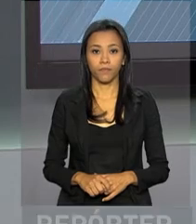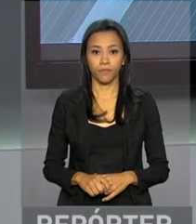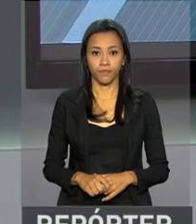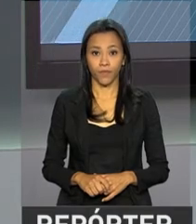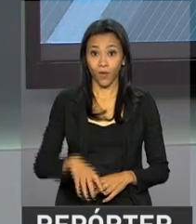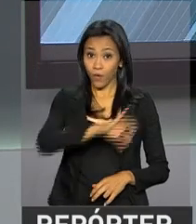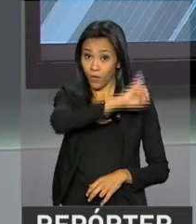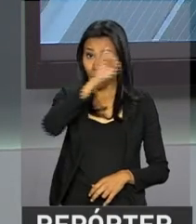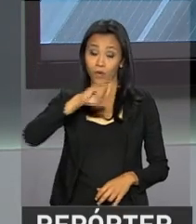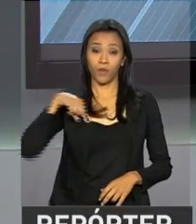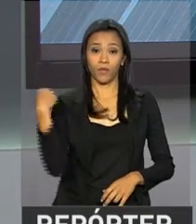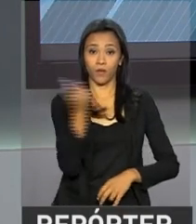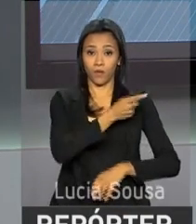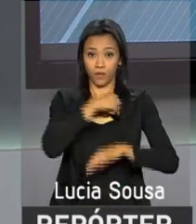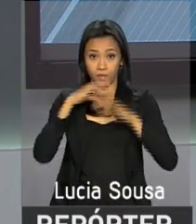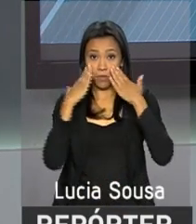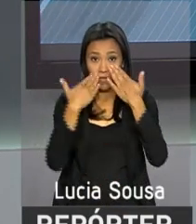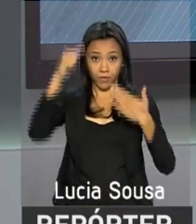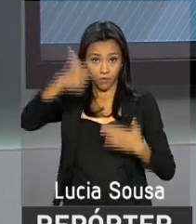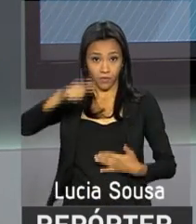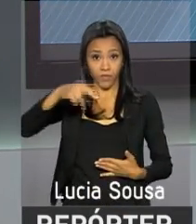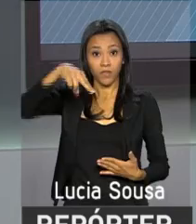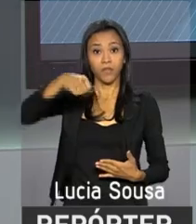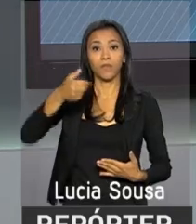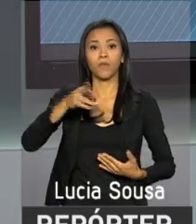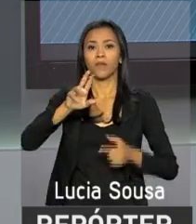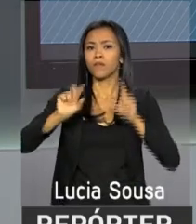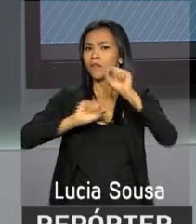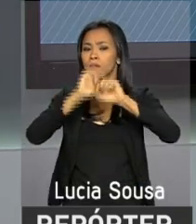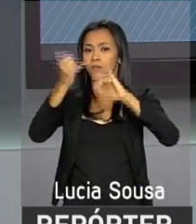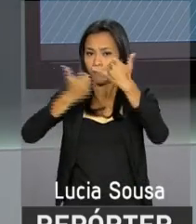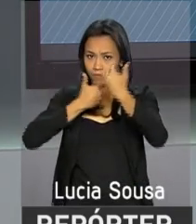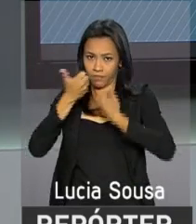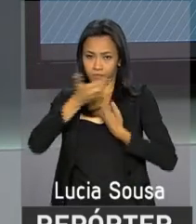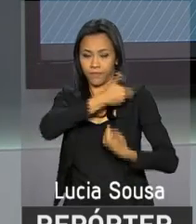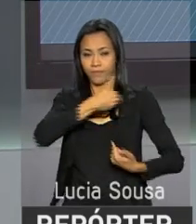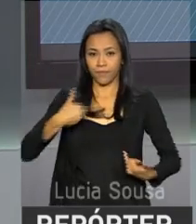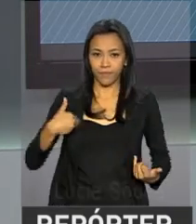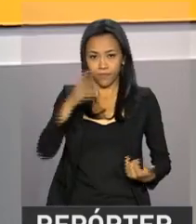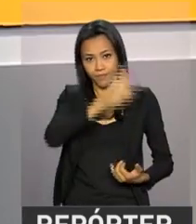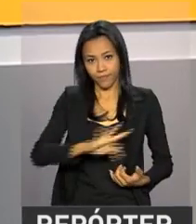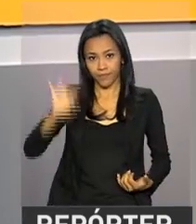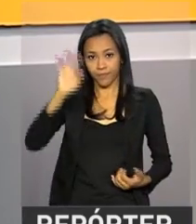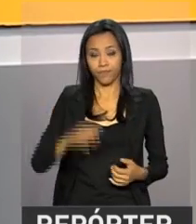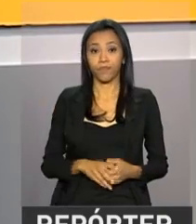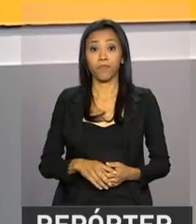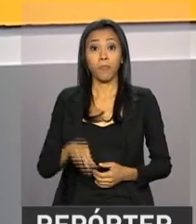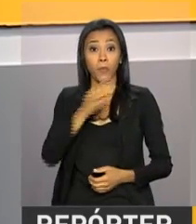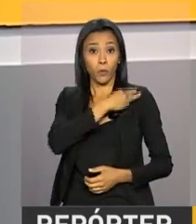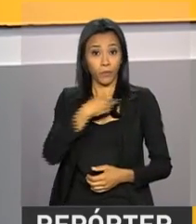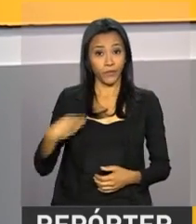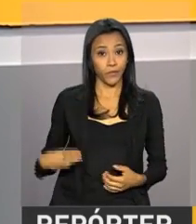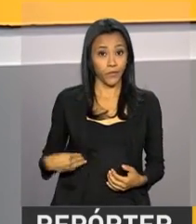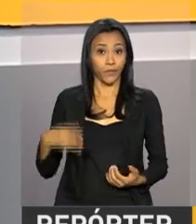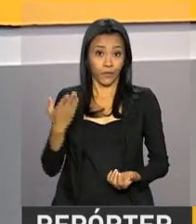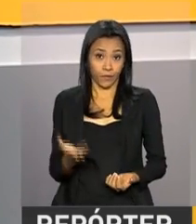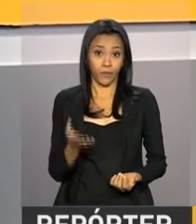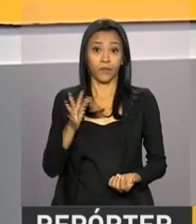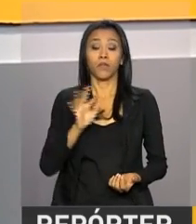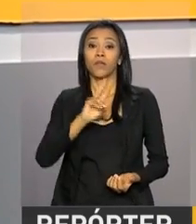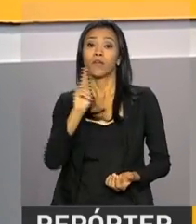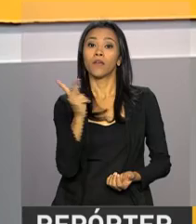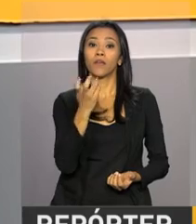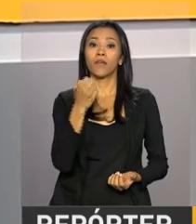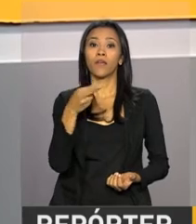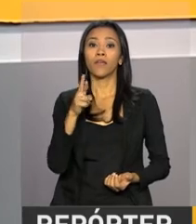olá estamos de volta com o repórter nbr as notícias do governo federal o ministro da fazenda henrique meirelles